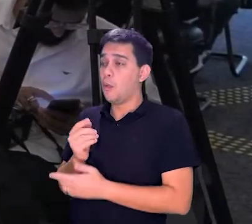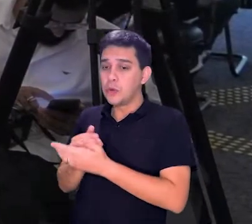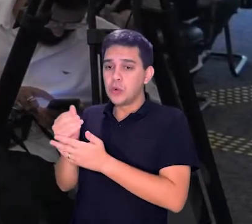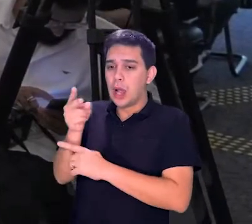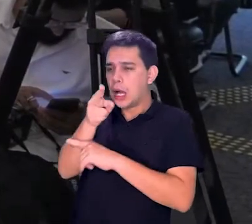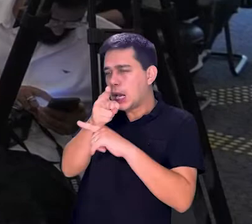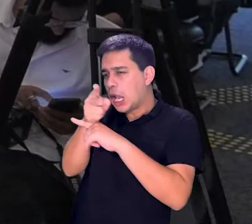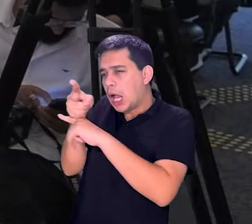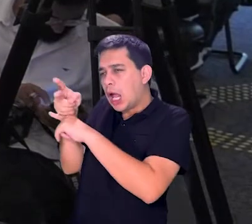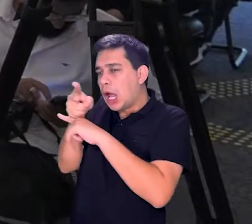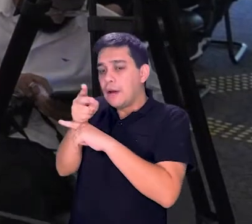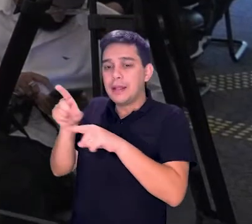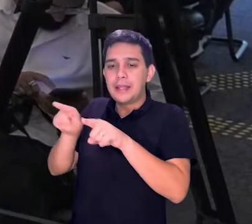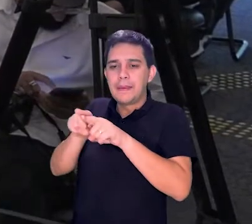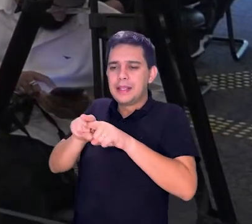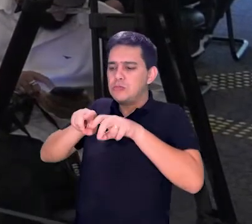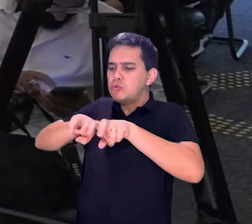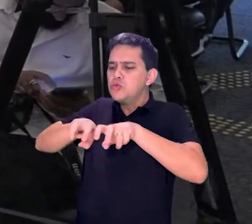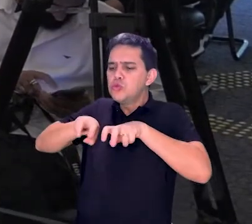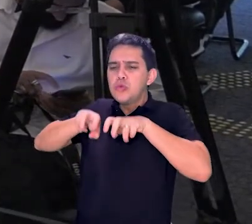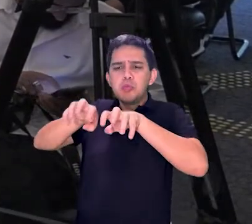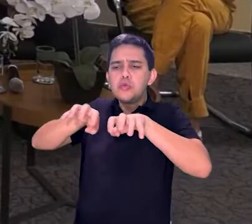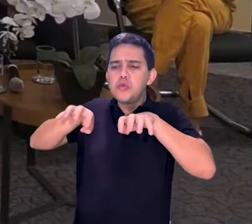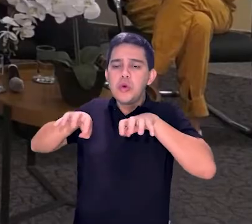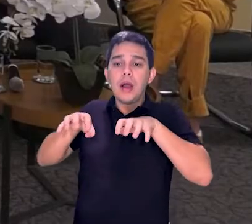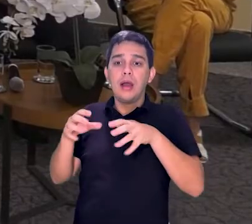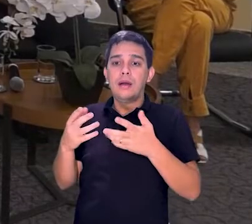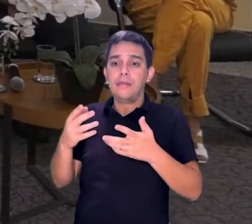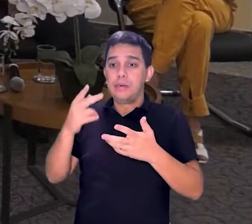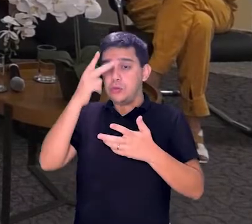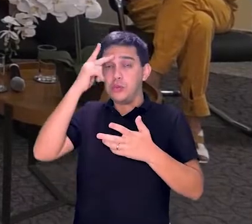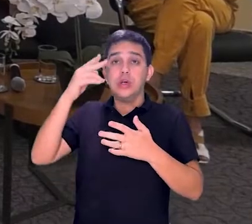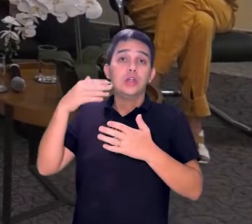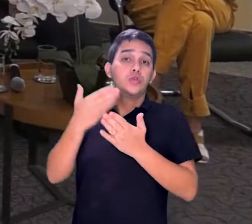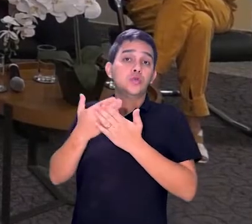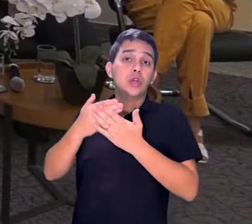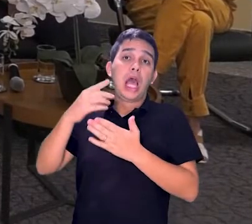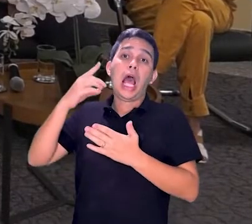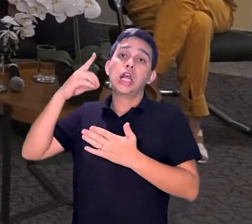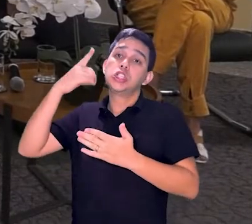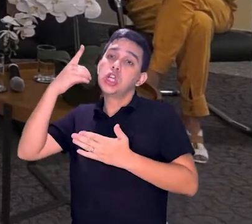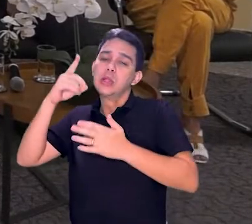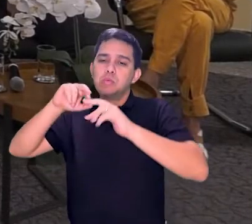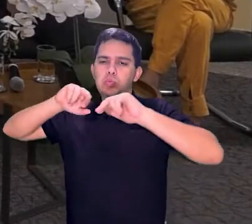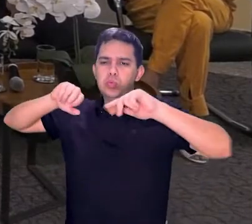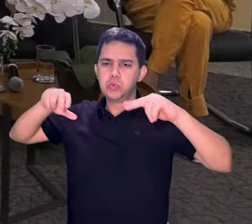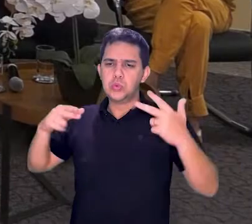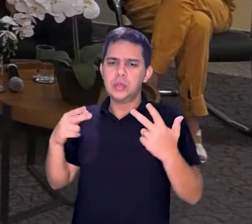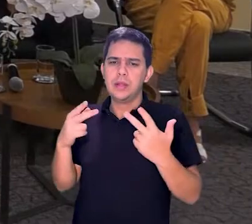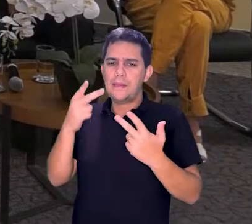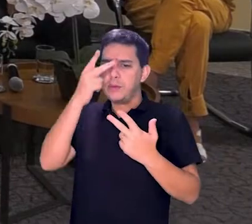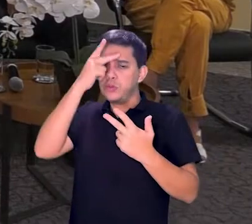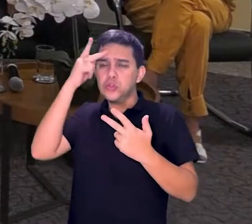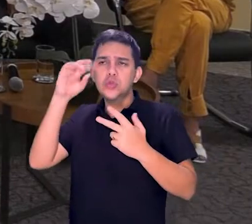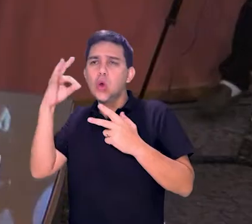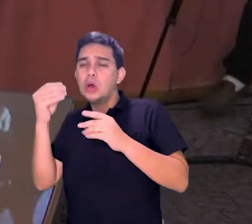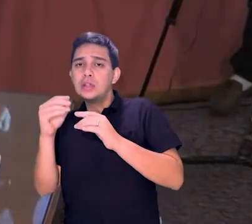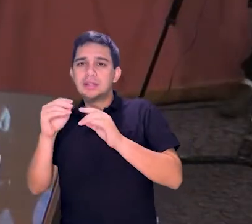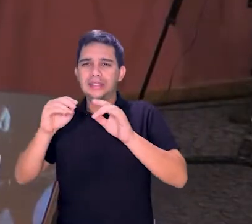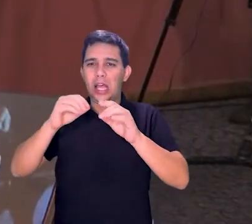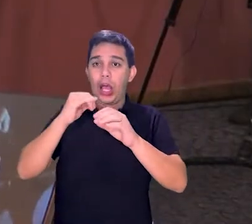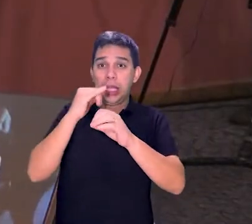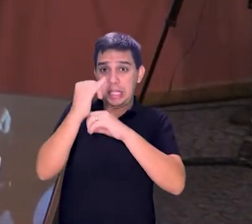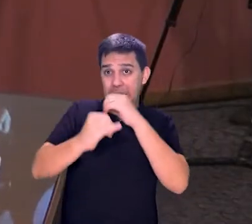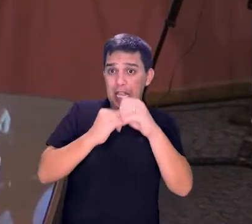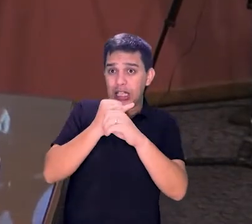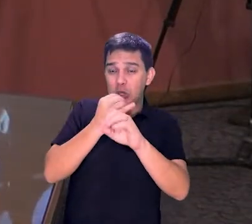estudantes de direito e autoridades da área do meio ambiente que também puderam participar de forma online. Para debater